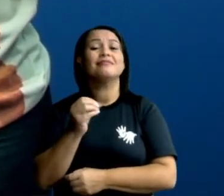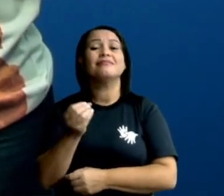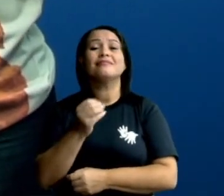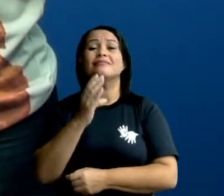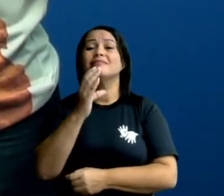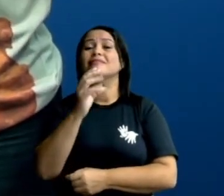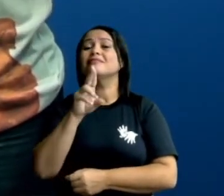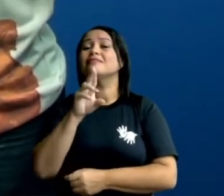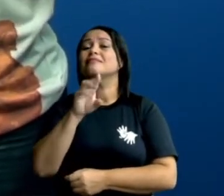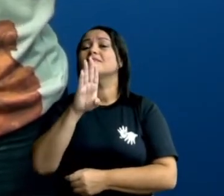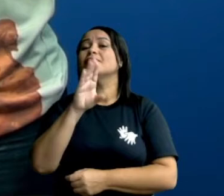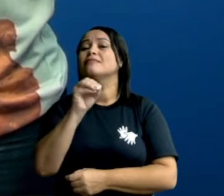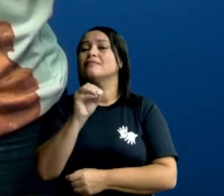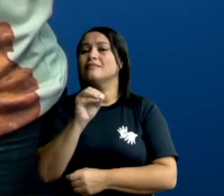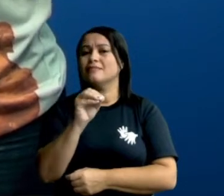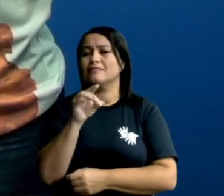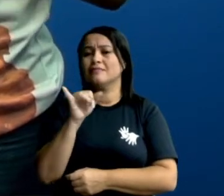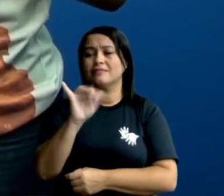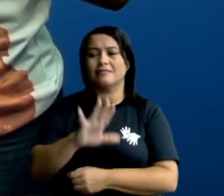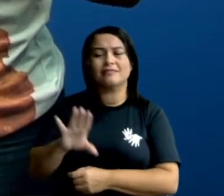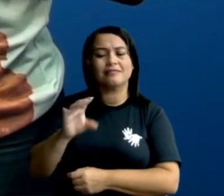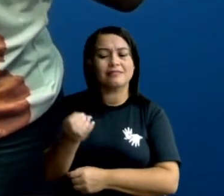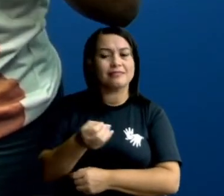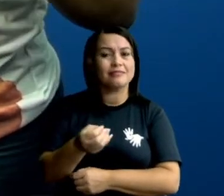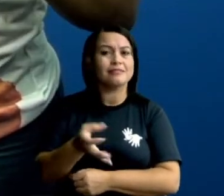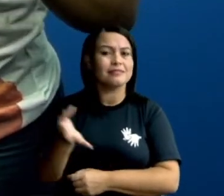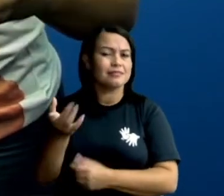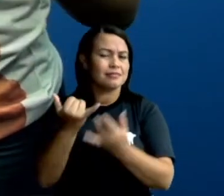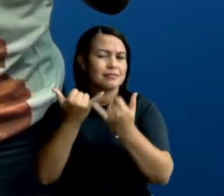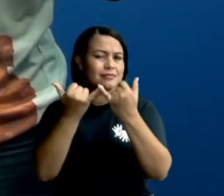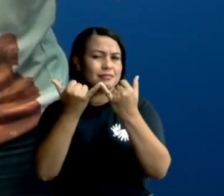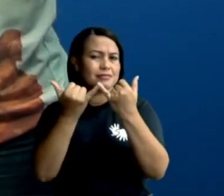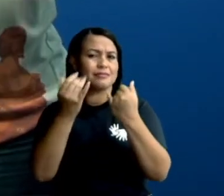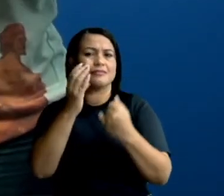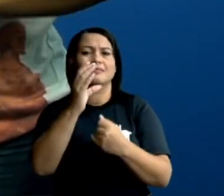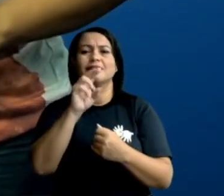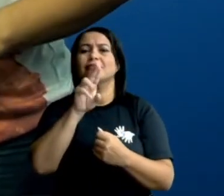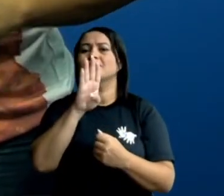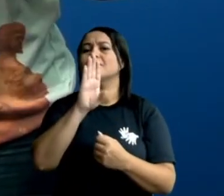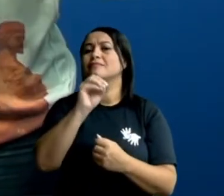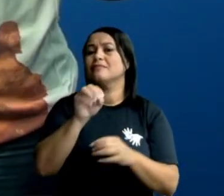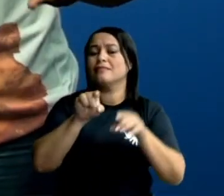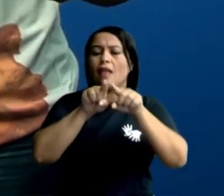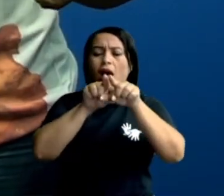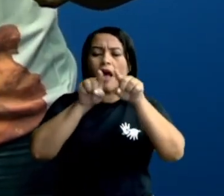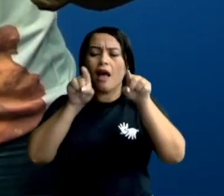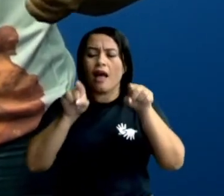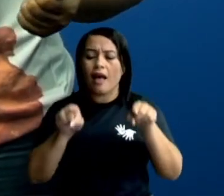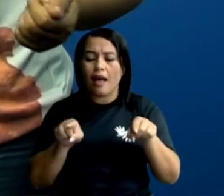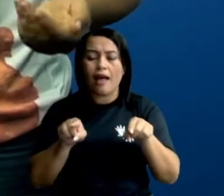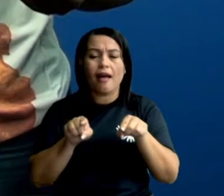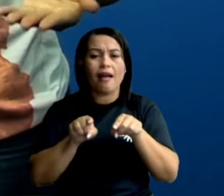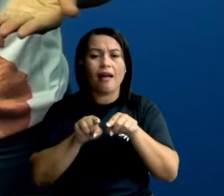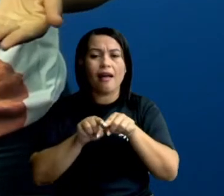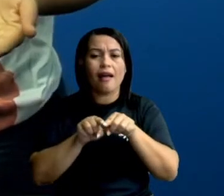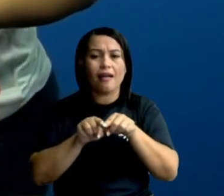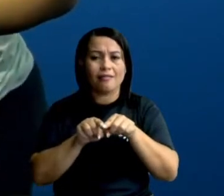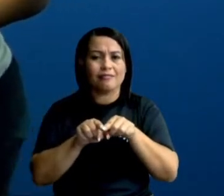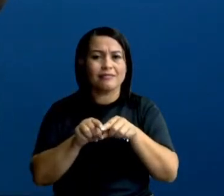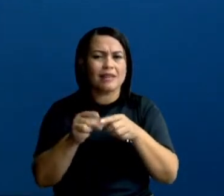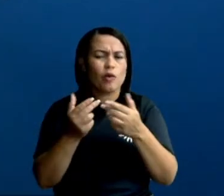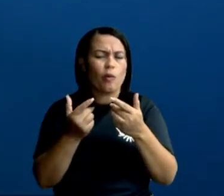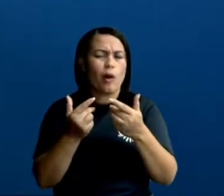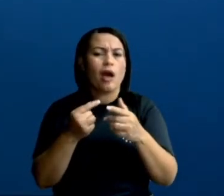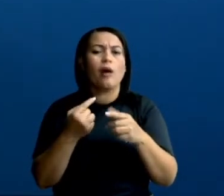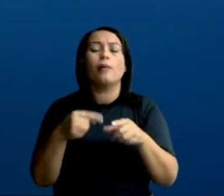cubo, tá certo? Essa figura do dadinho é semelhante ao cubo, tem o formato de um cubo,